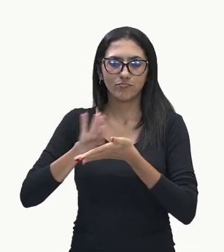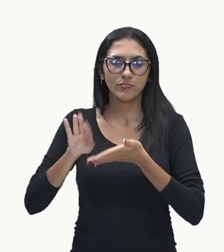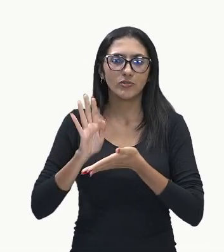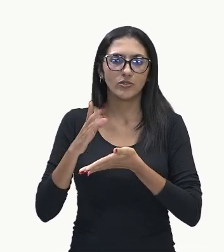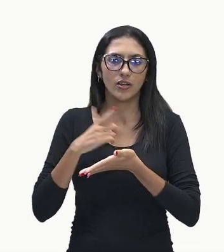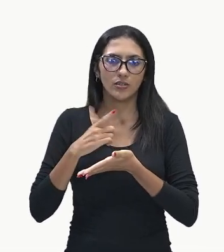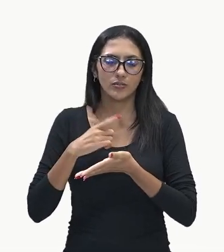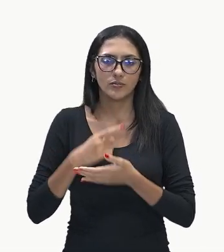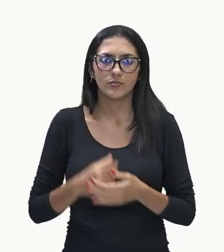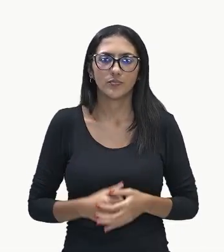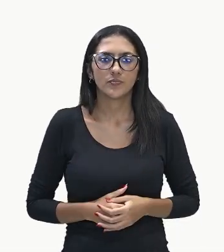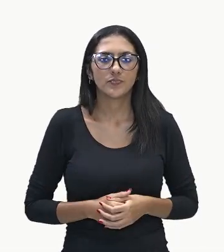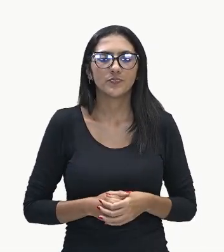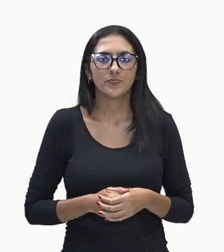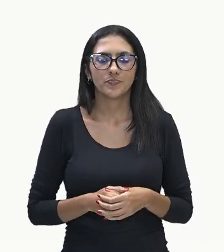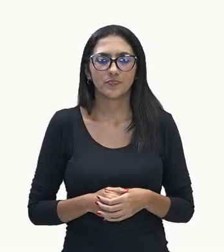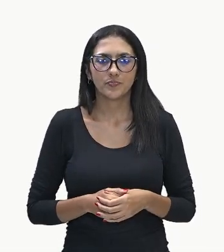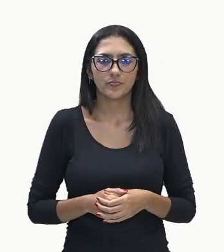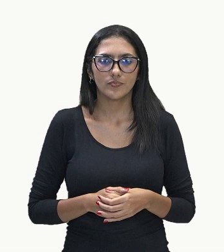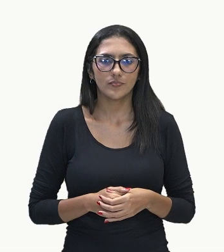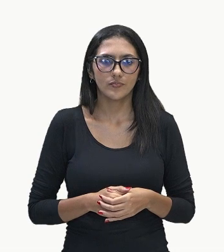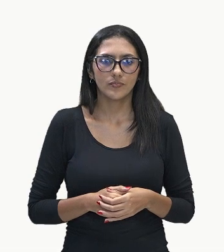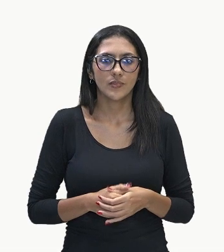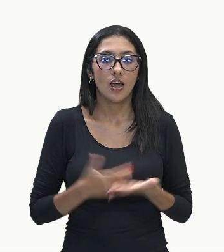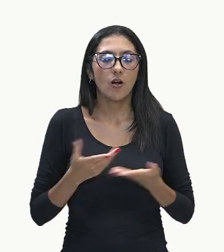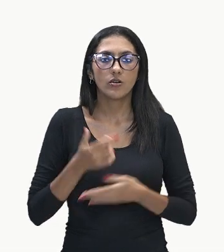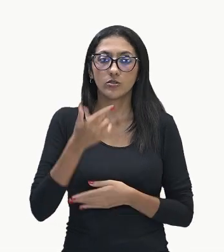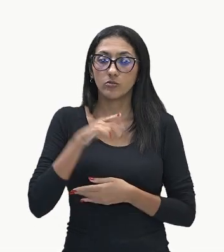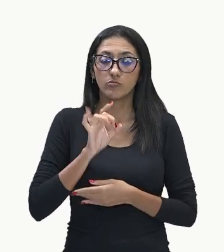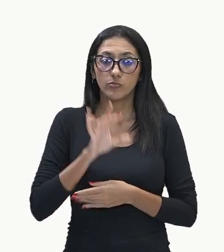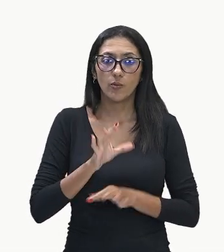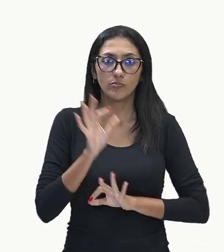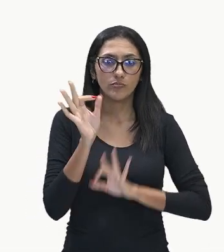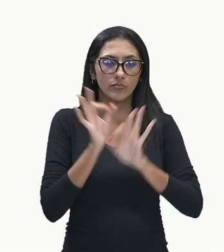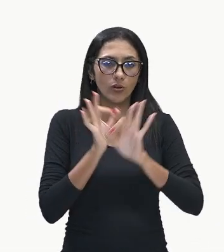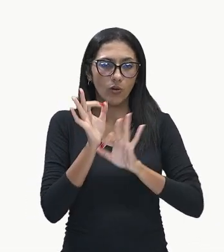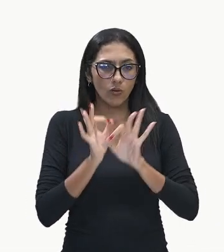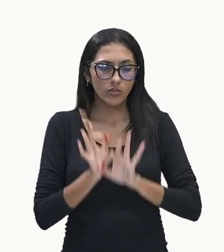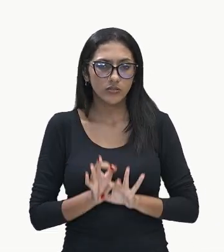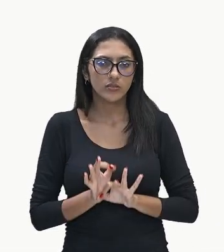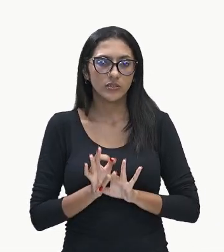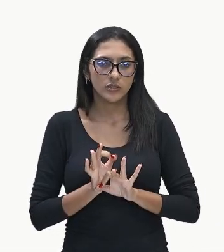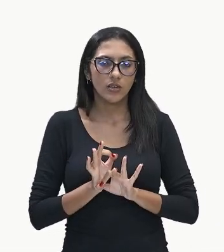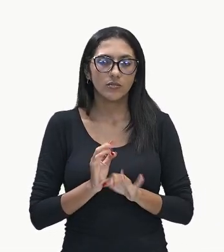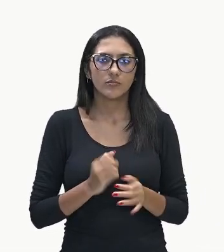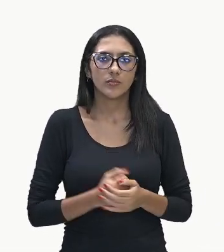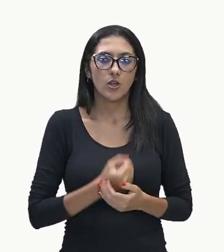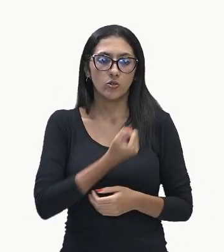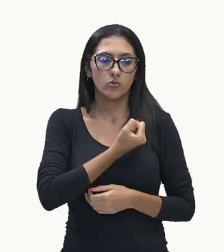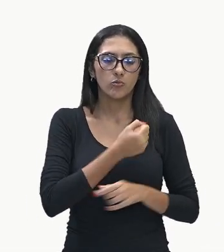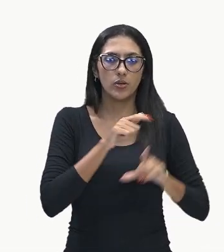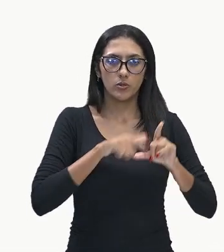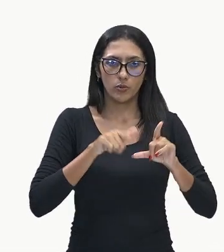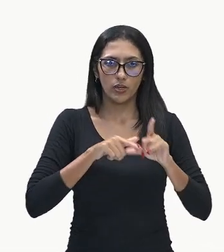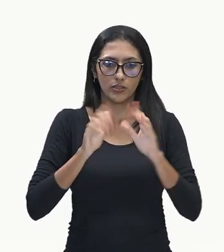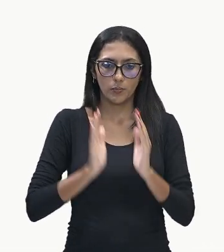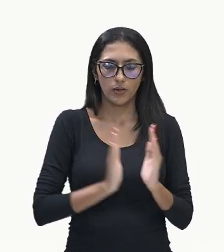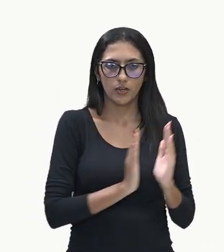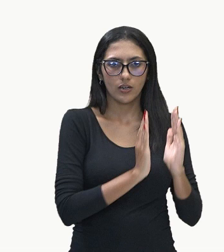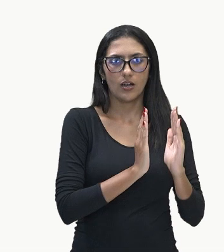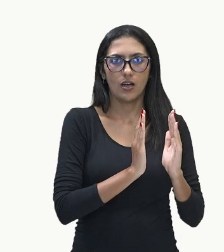distributiva. O que é que eu vou fazer? Agora eu vou separar os termos que têm incógnita dos termos que não